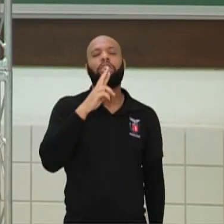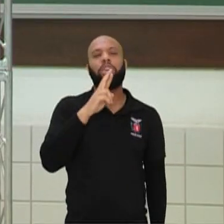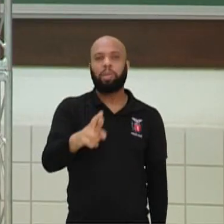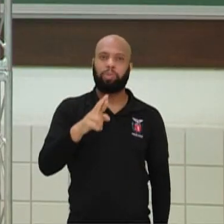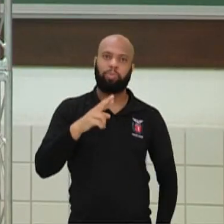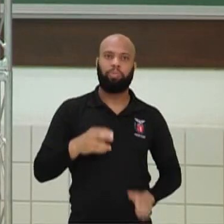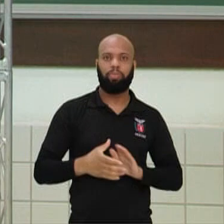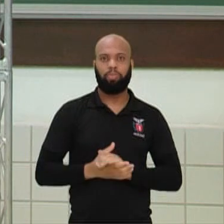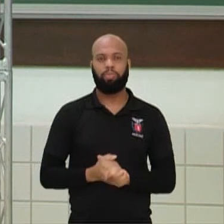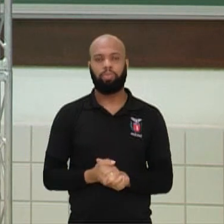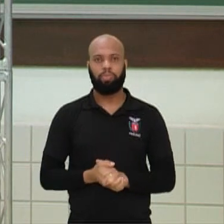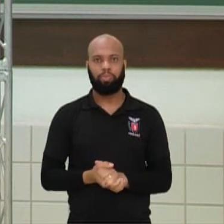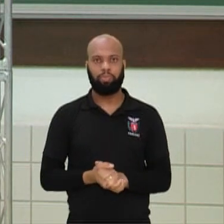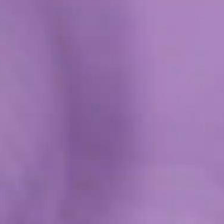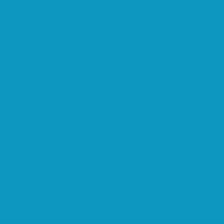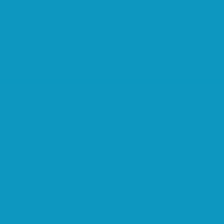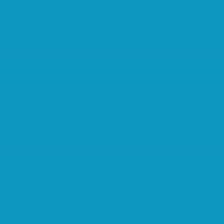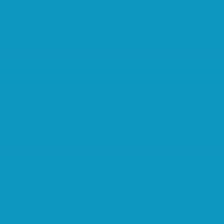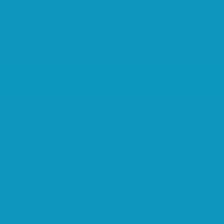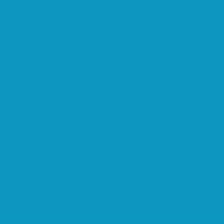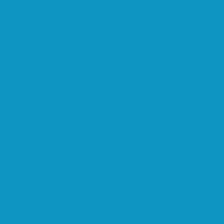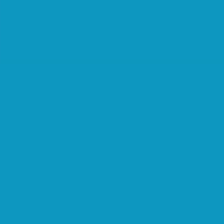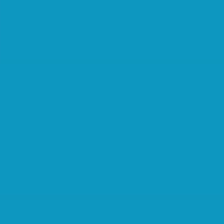gente já volta para verificar o resultado.